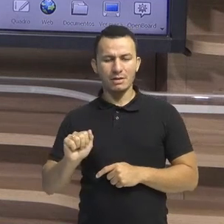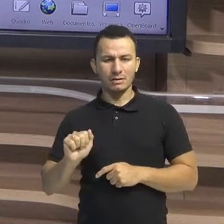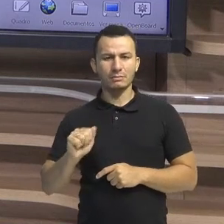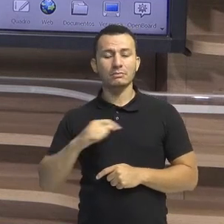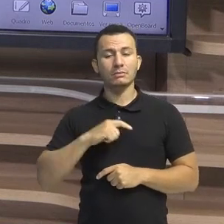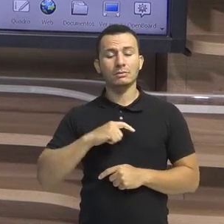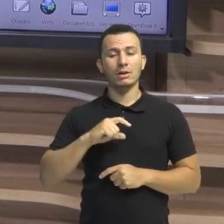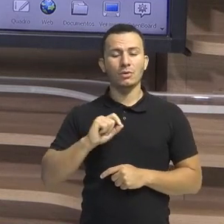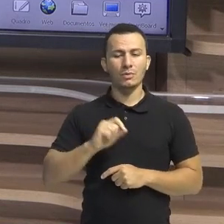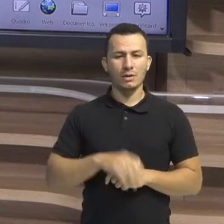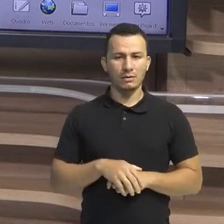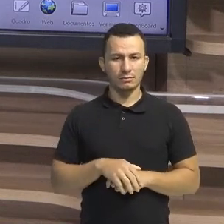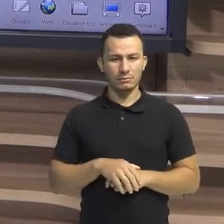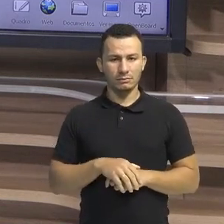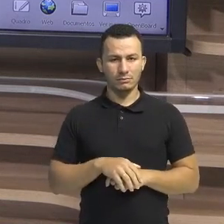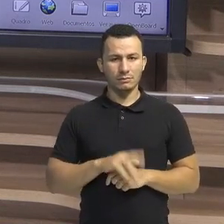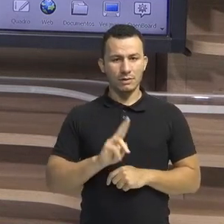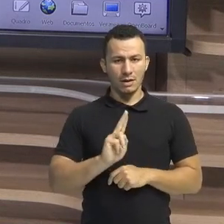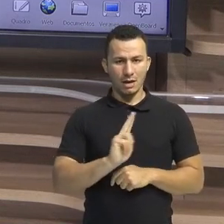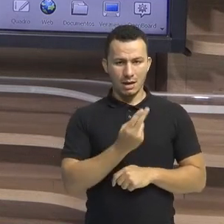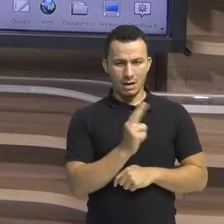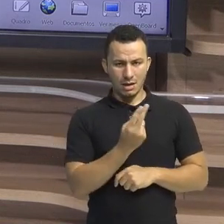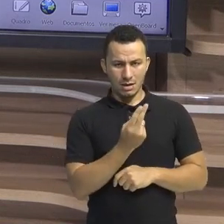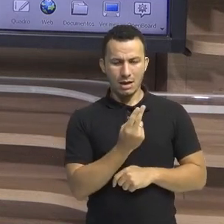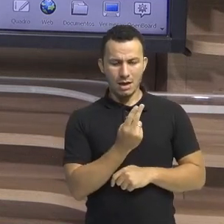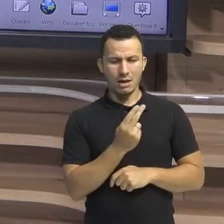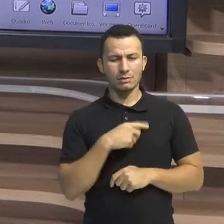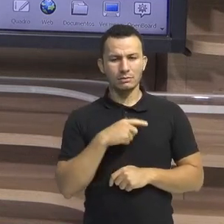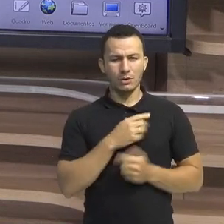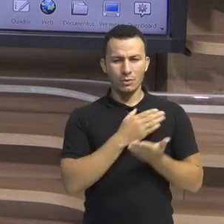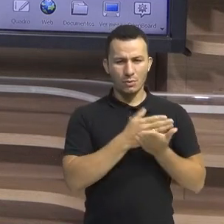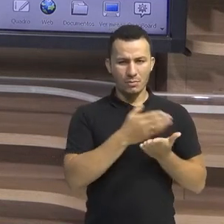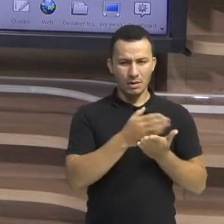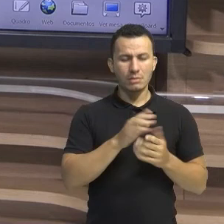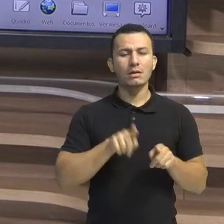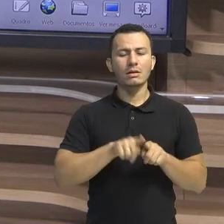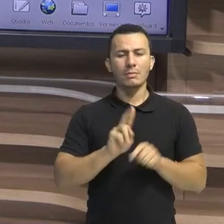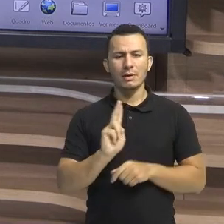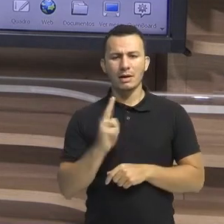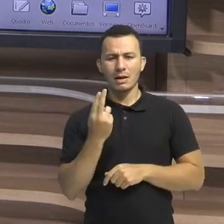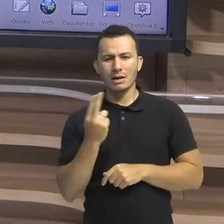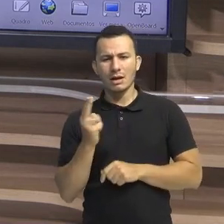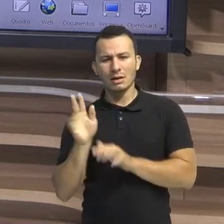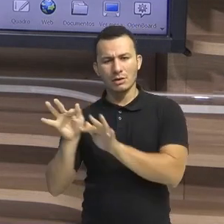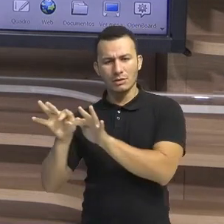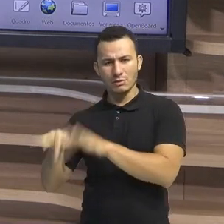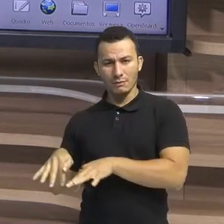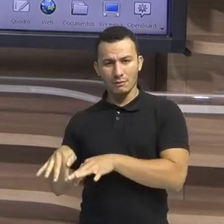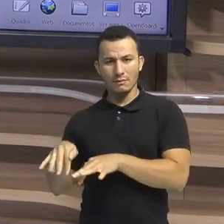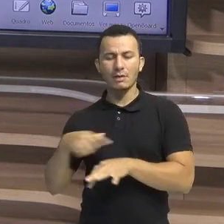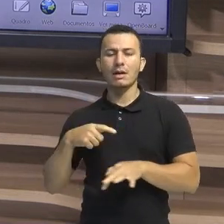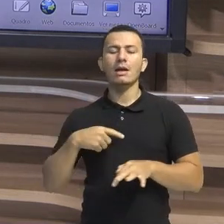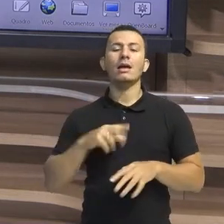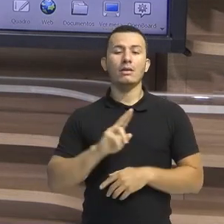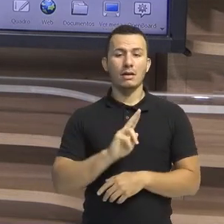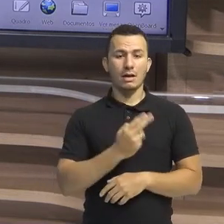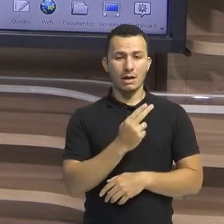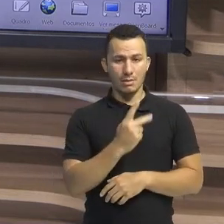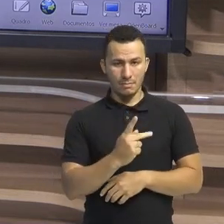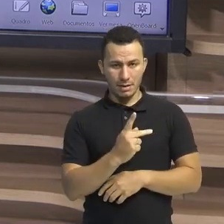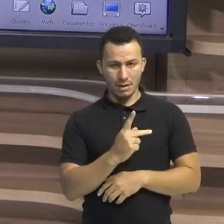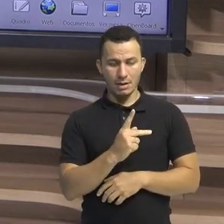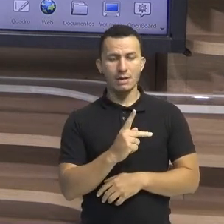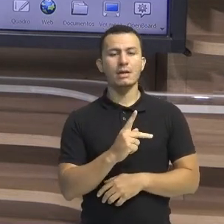de entalpia é entalpia final menos entalpia inicial. O que é entalpia final? É a entalpia do produto